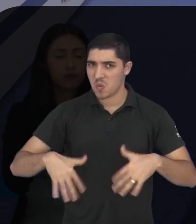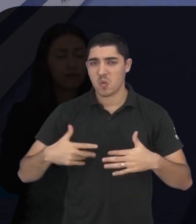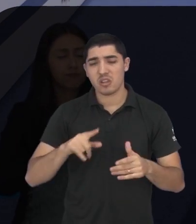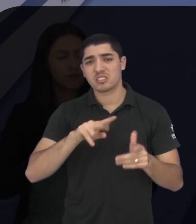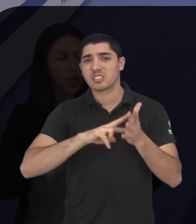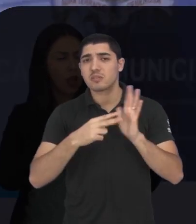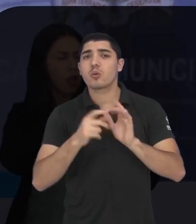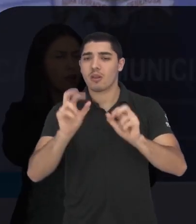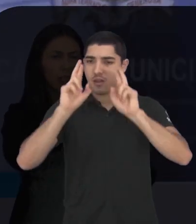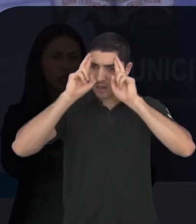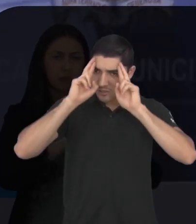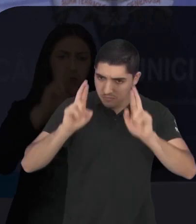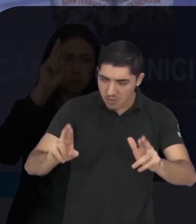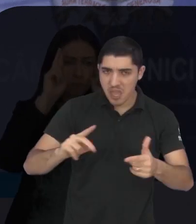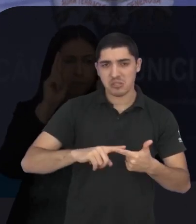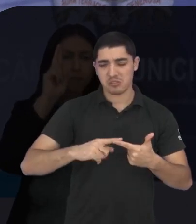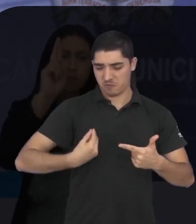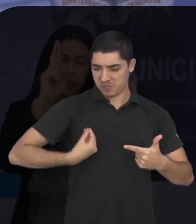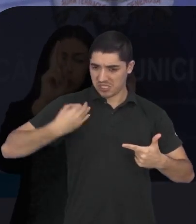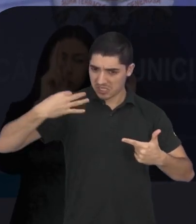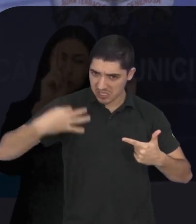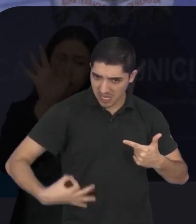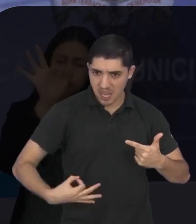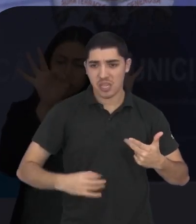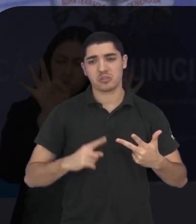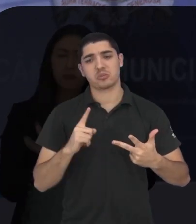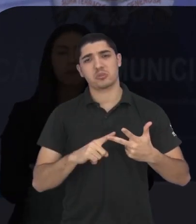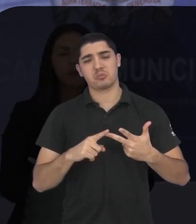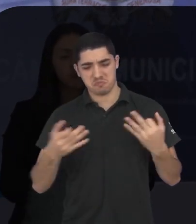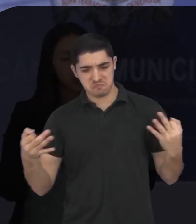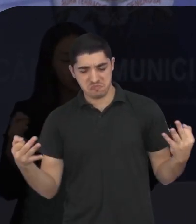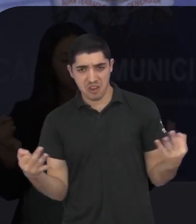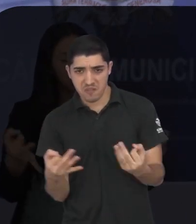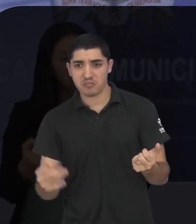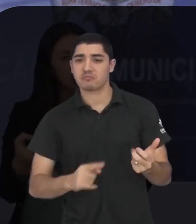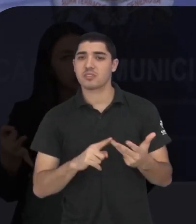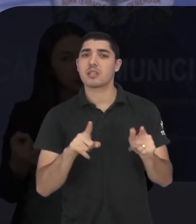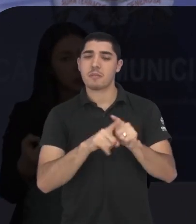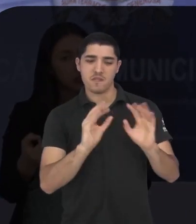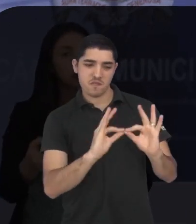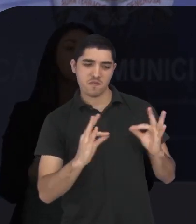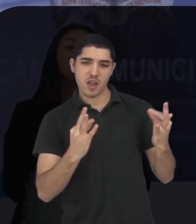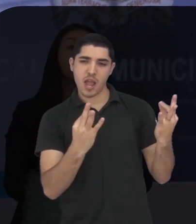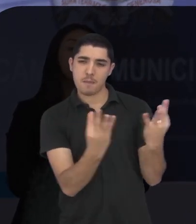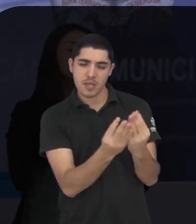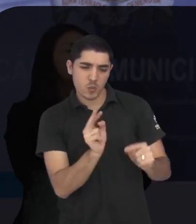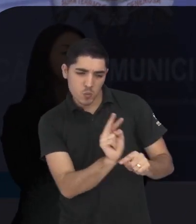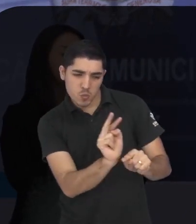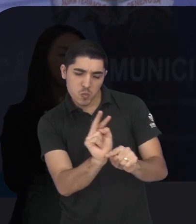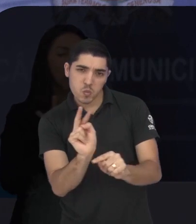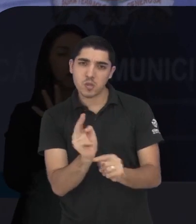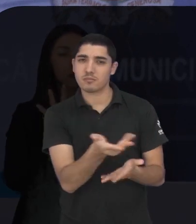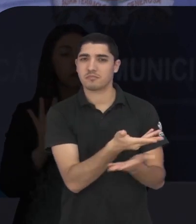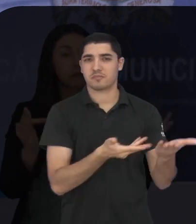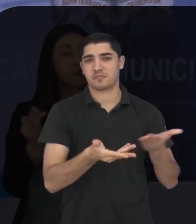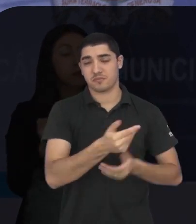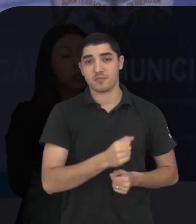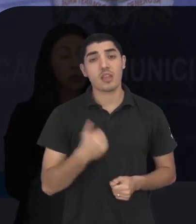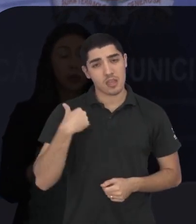estão incluídos nas escalas. A gente se divide em atendimento de balcão, em atendimento de notificação